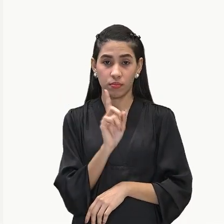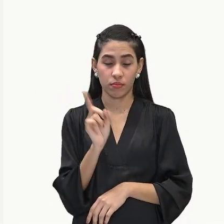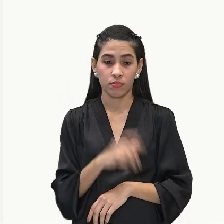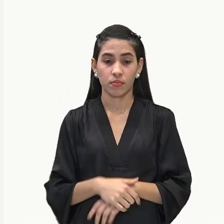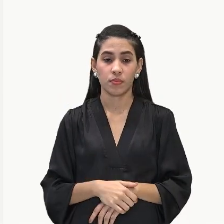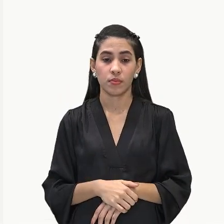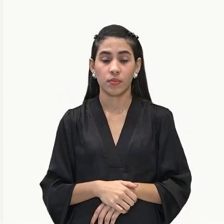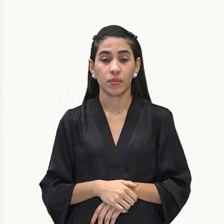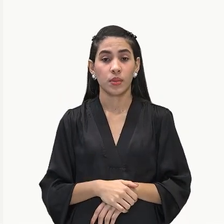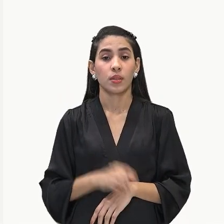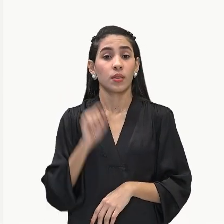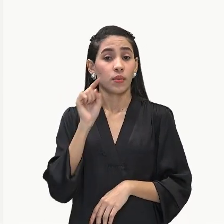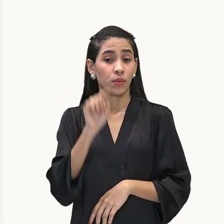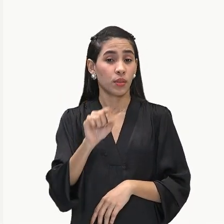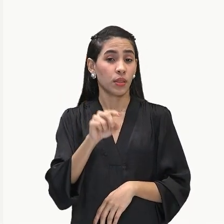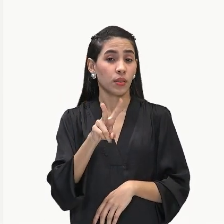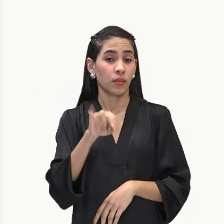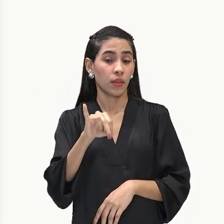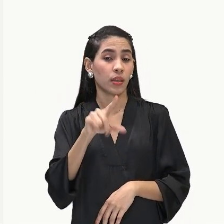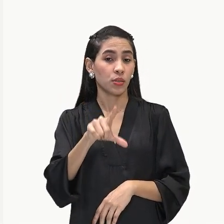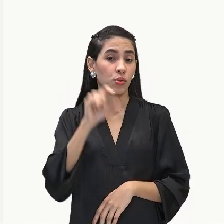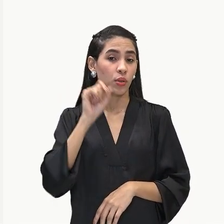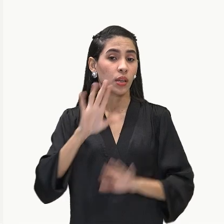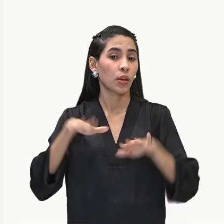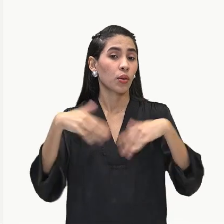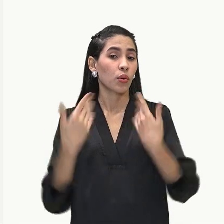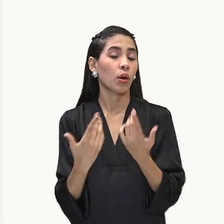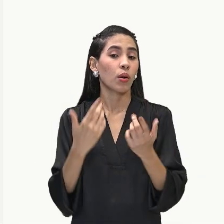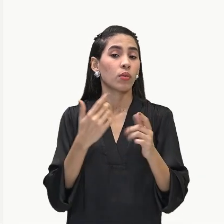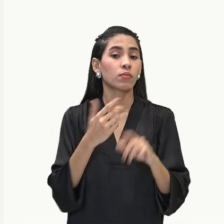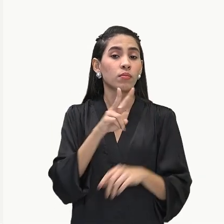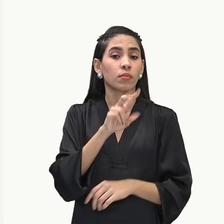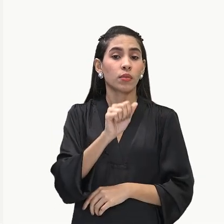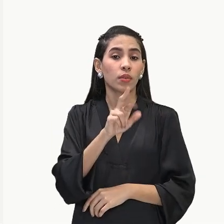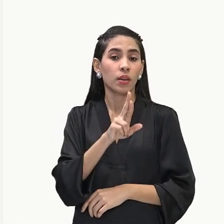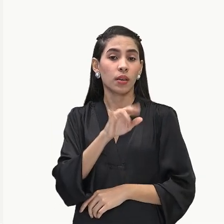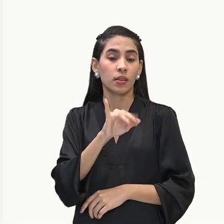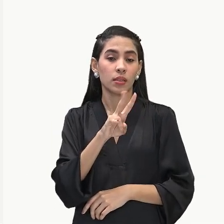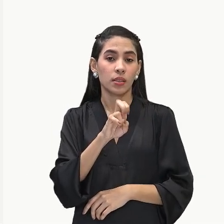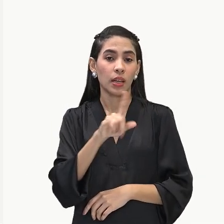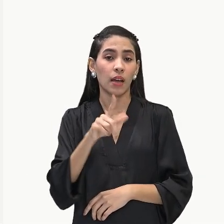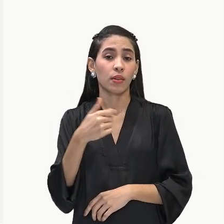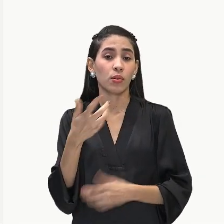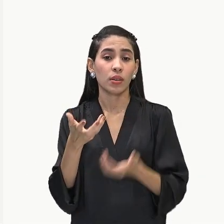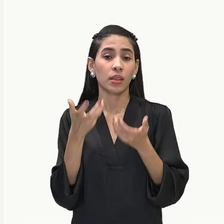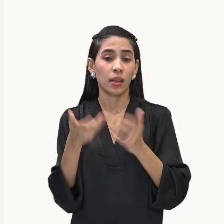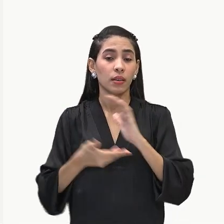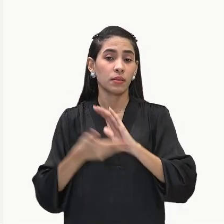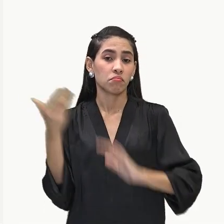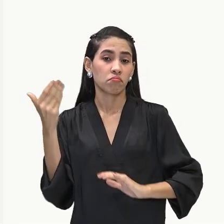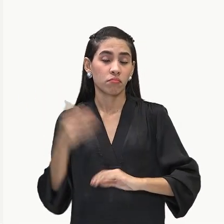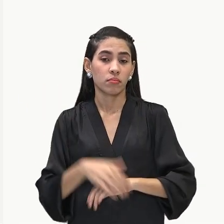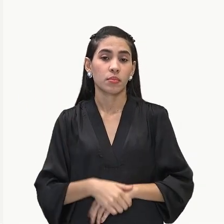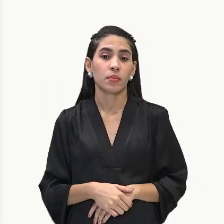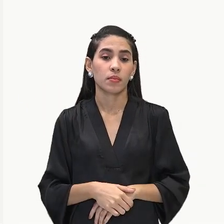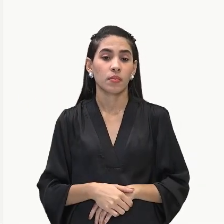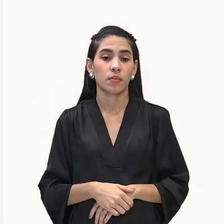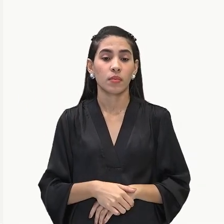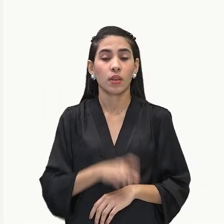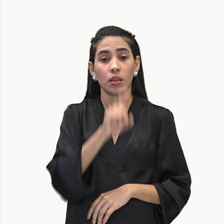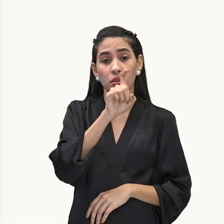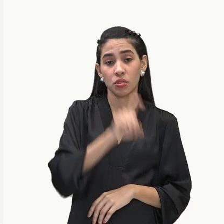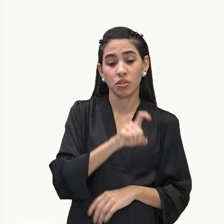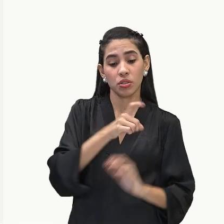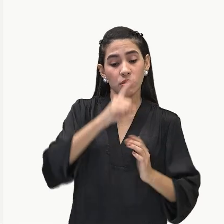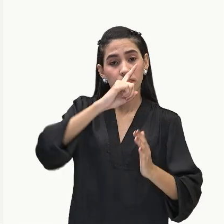vai escolher qual variável você quer eliminar. Se você quer que suma a variável x,